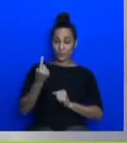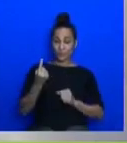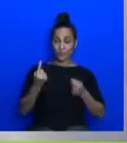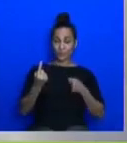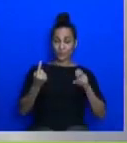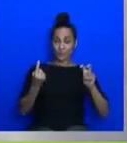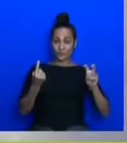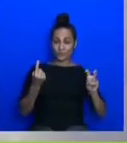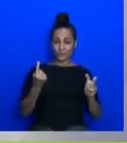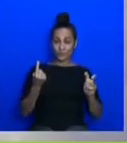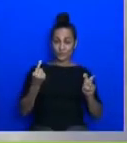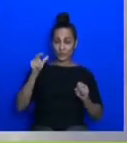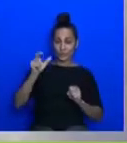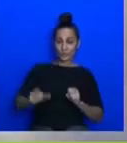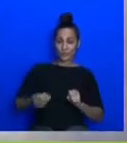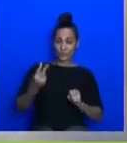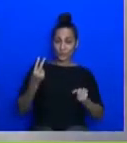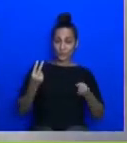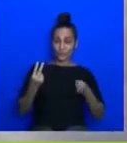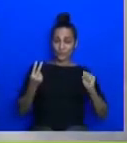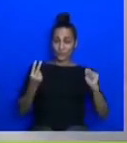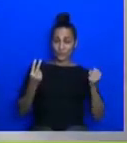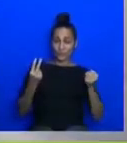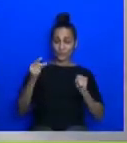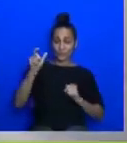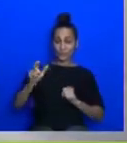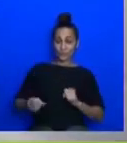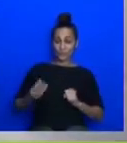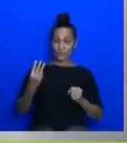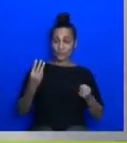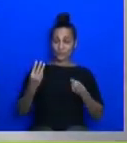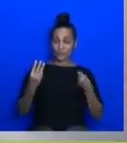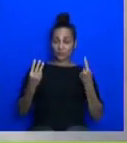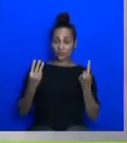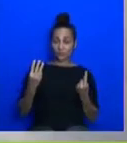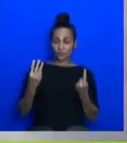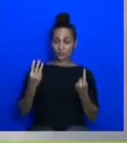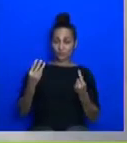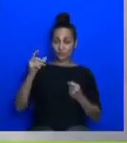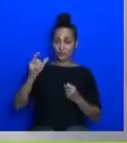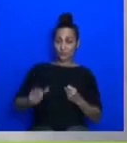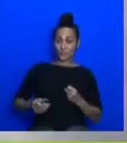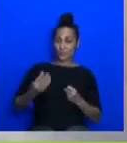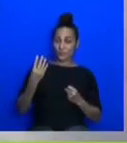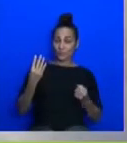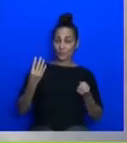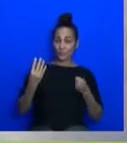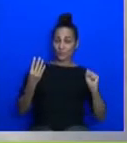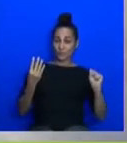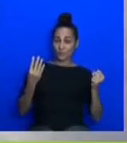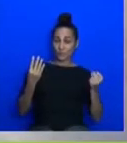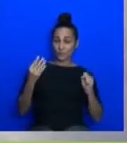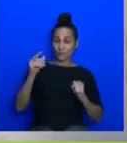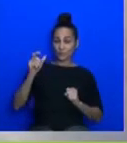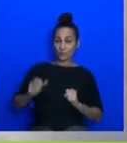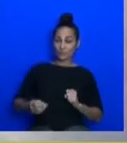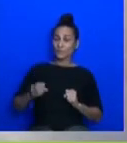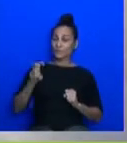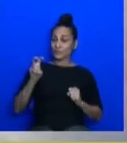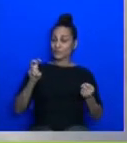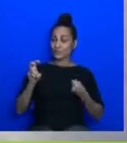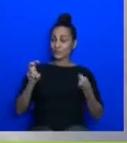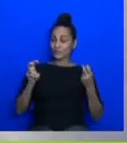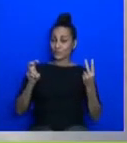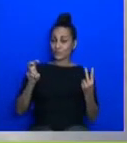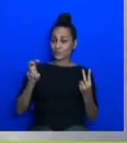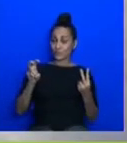1, 5. Coluna 2, 8. Coluna 3, 1. Coluna 4, 8. Coluna